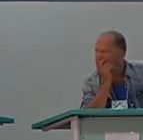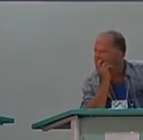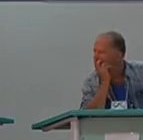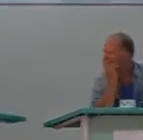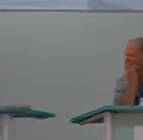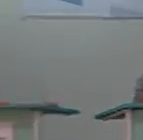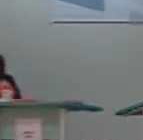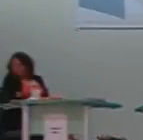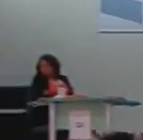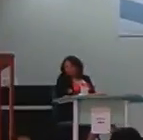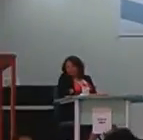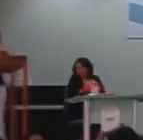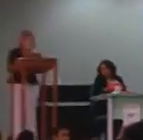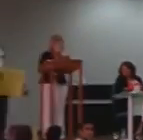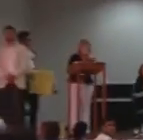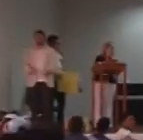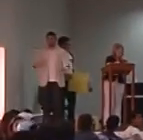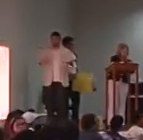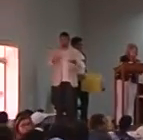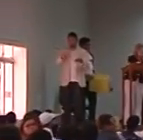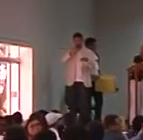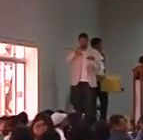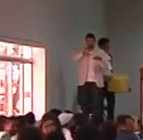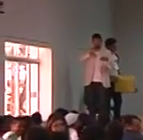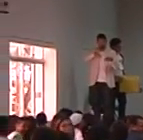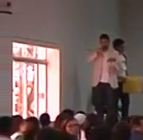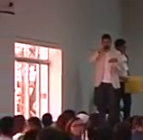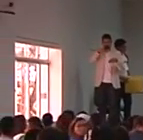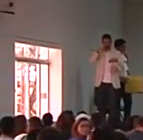Gente, vamos ao sorteio aqui.